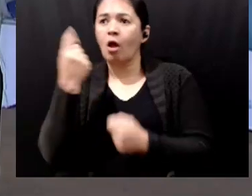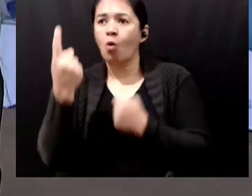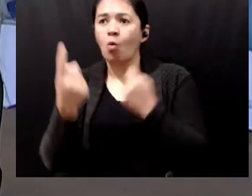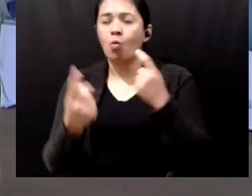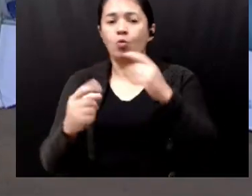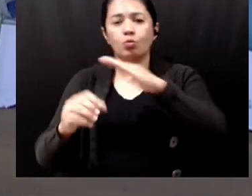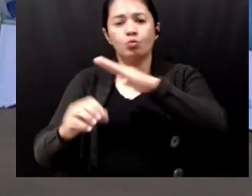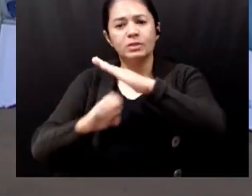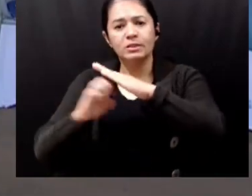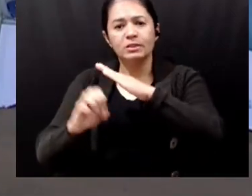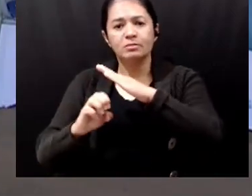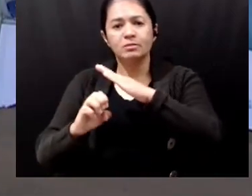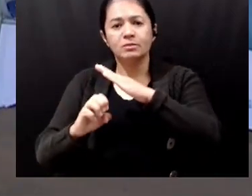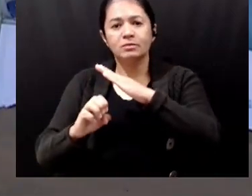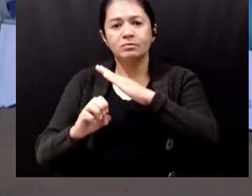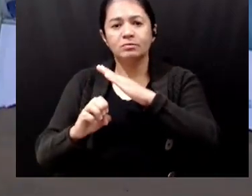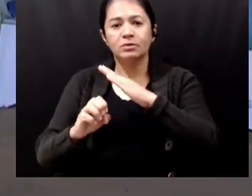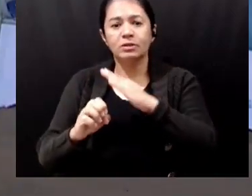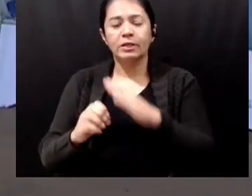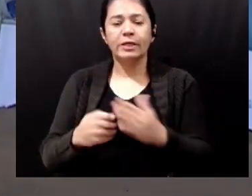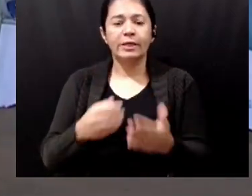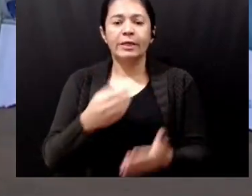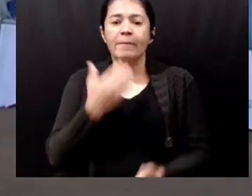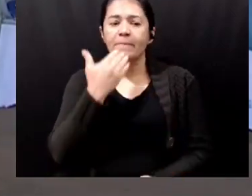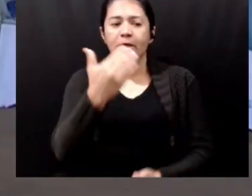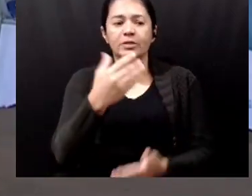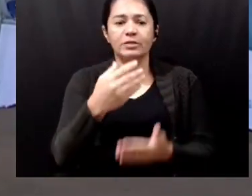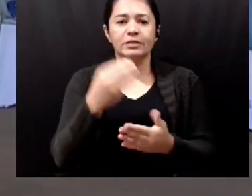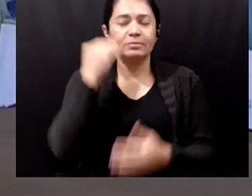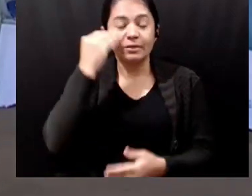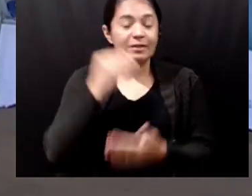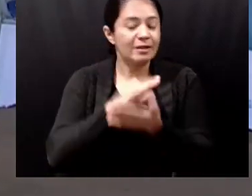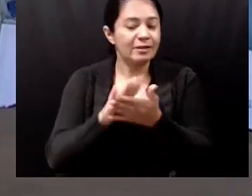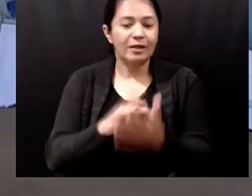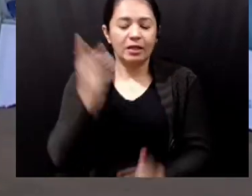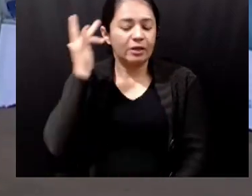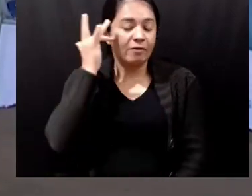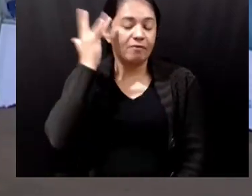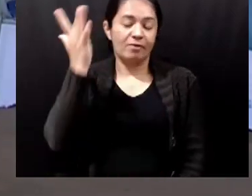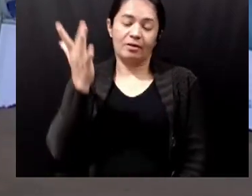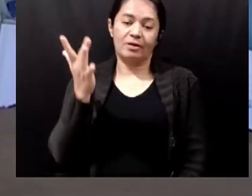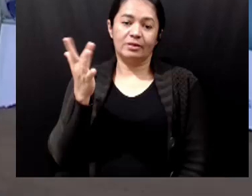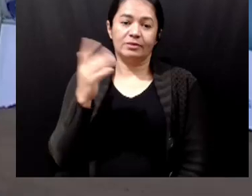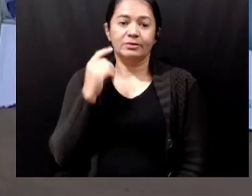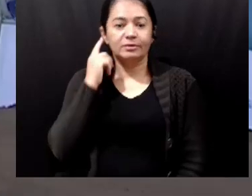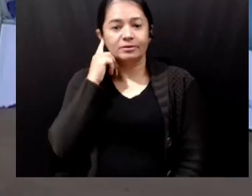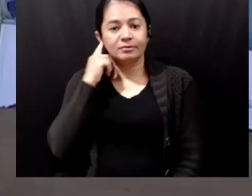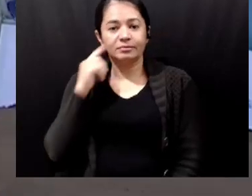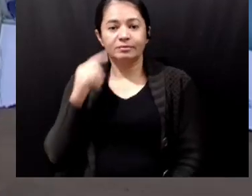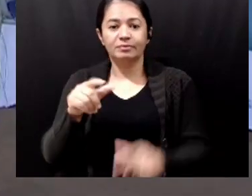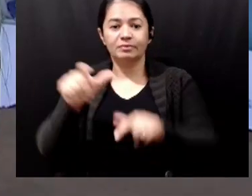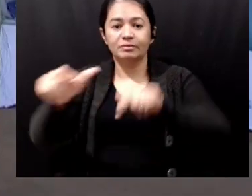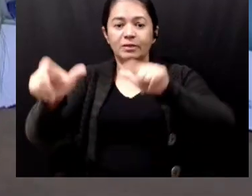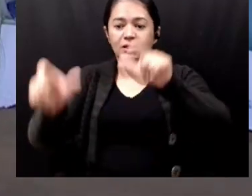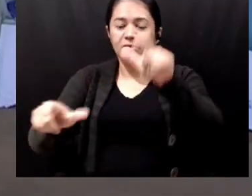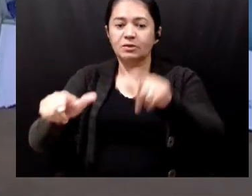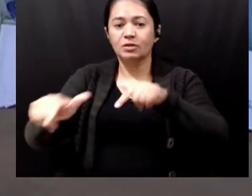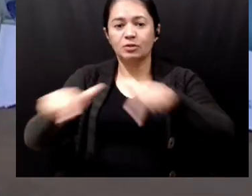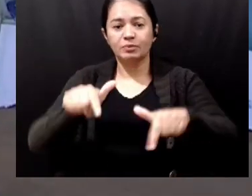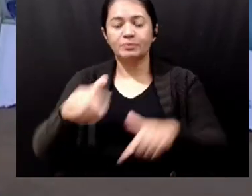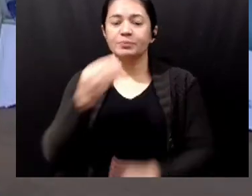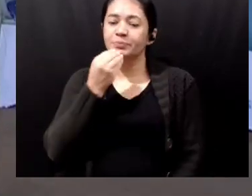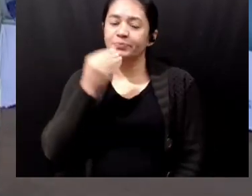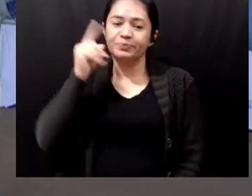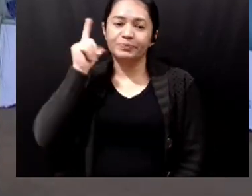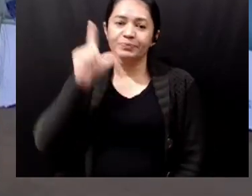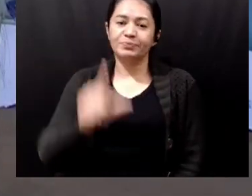não exigem experiência, o que facilita para a gente encaminhar os trabalhadores para essas oportunidades. Com certeza. E